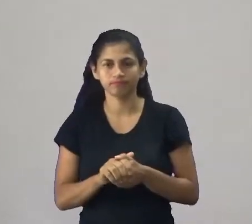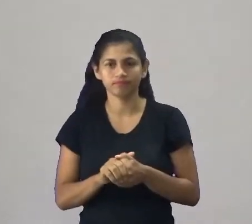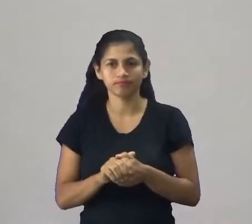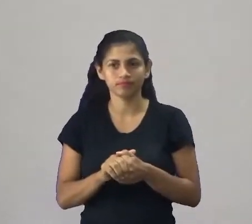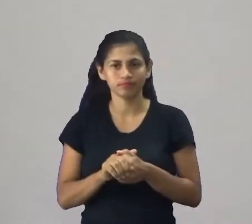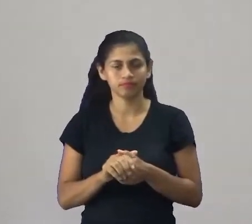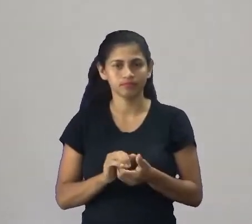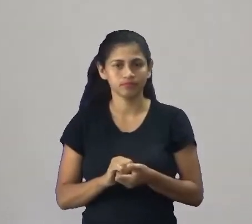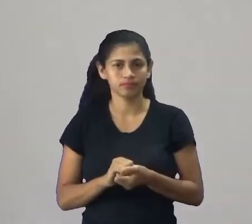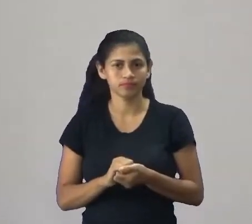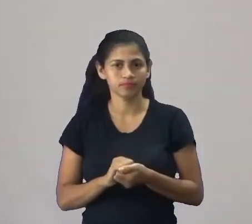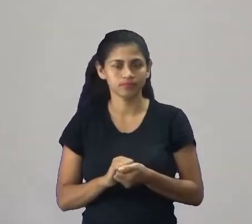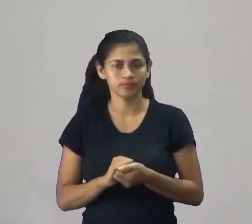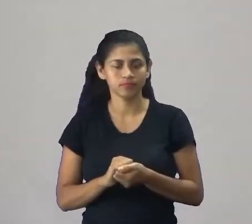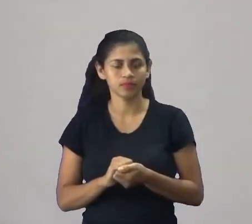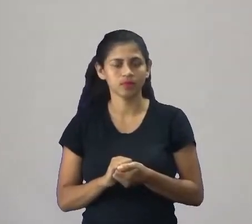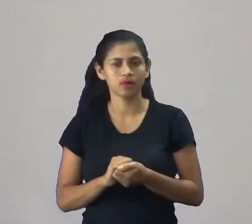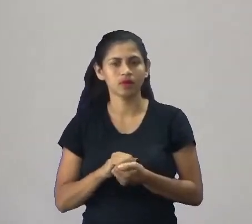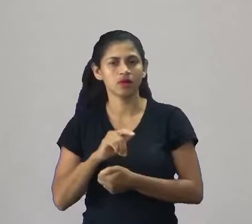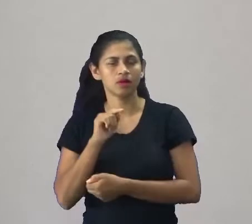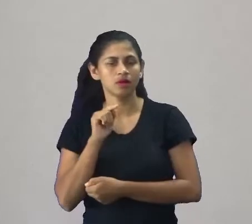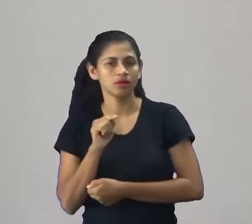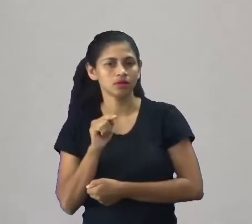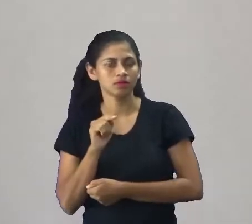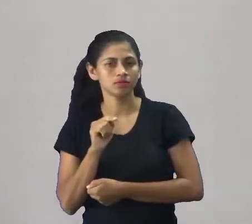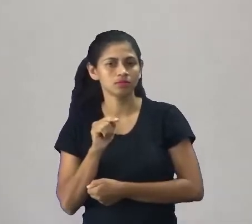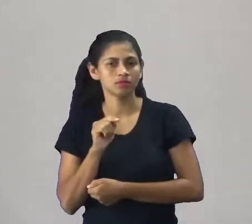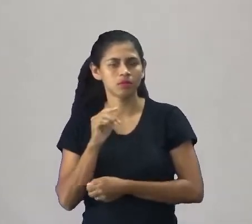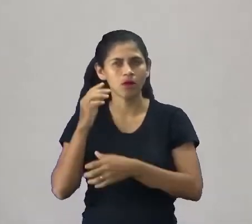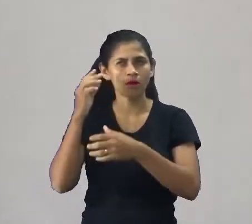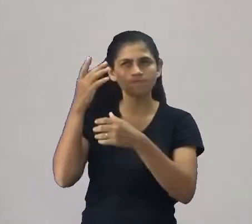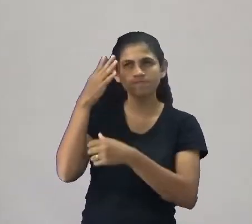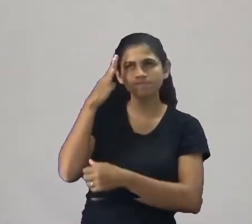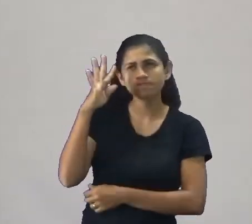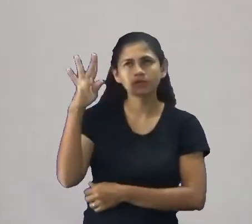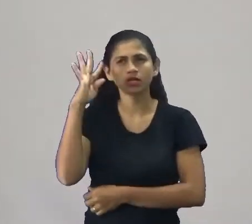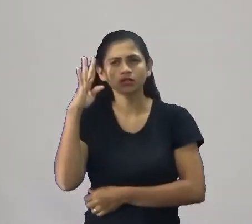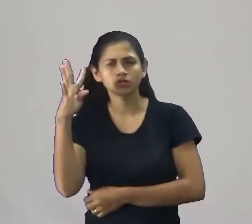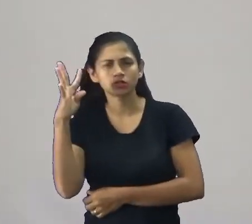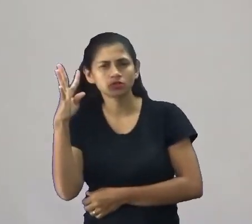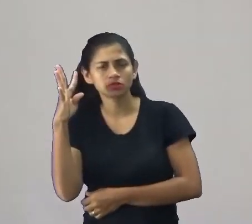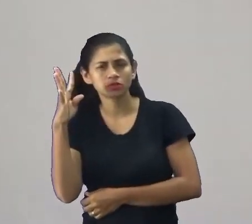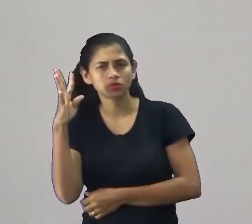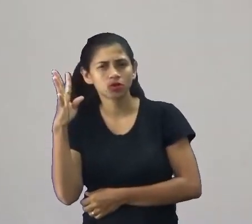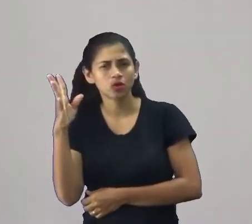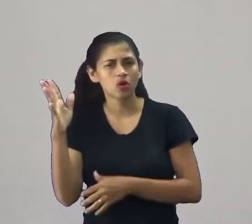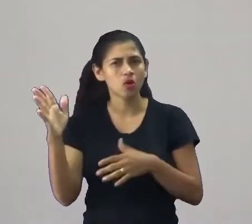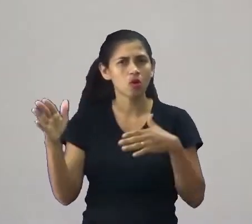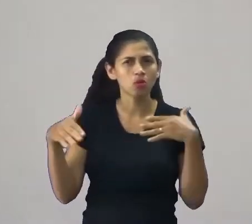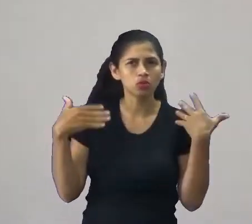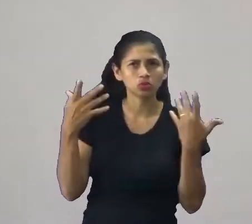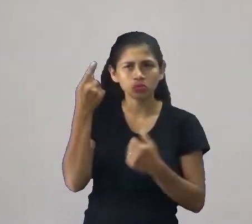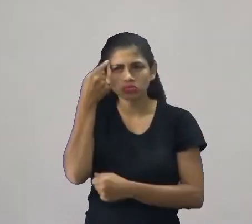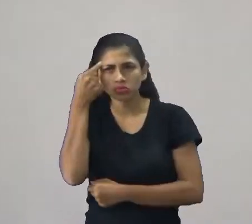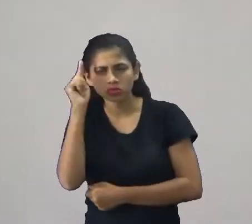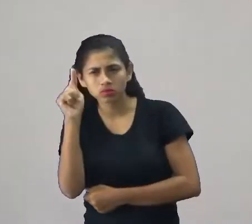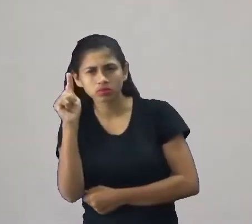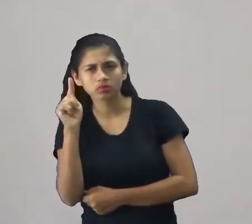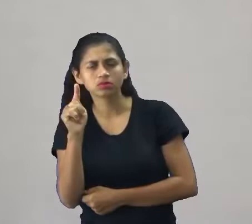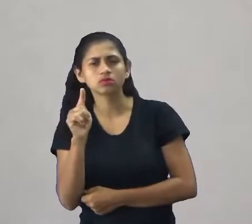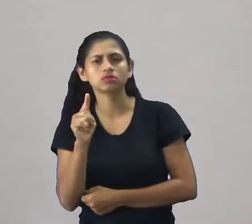são, como eu posso dizer, que você vai entender, imaginação, diversão,